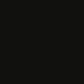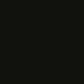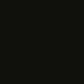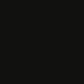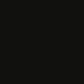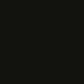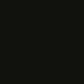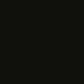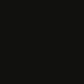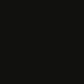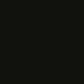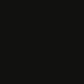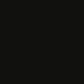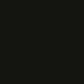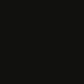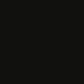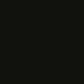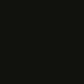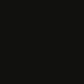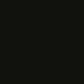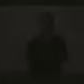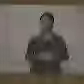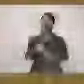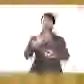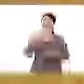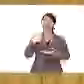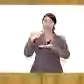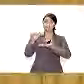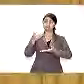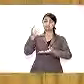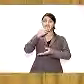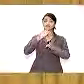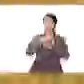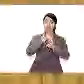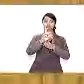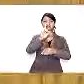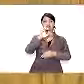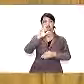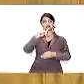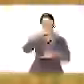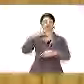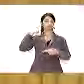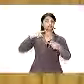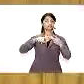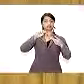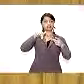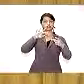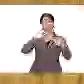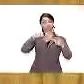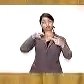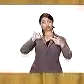Bom dia a todos saudar o conselheiro decano Dr antnio Roque citadini Conselheiro